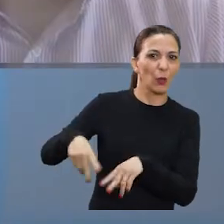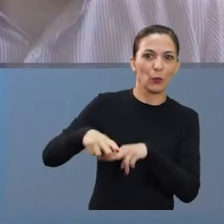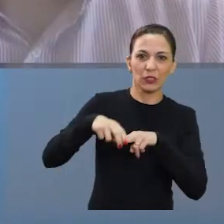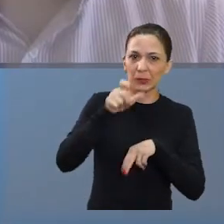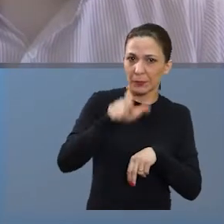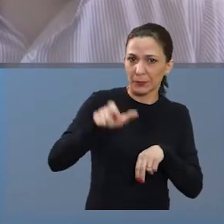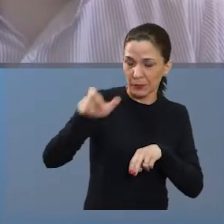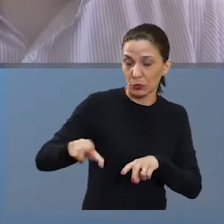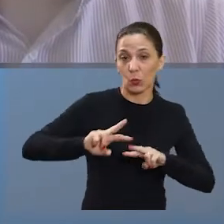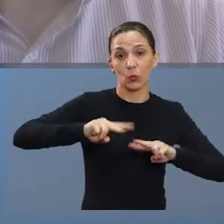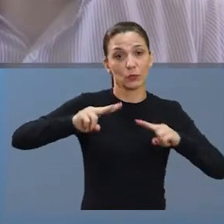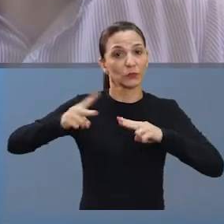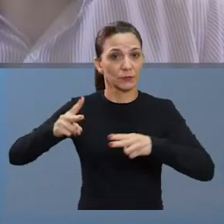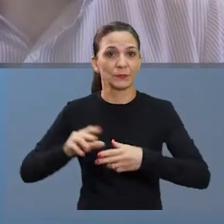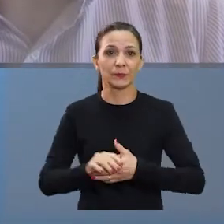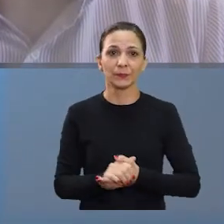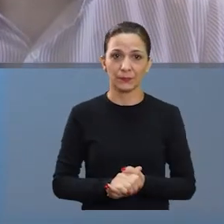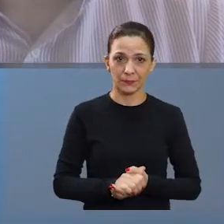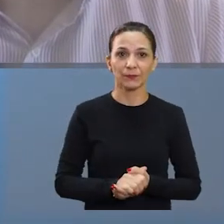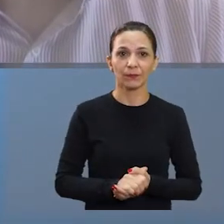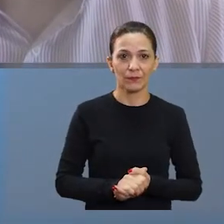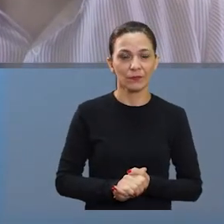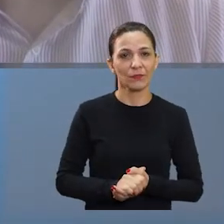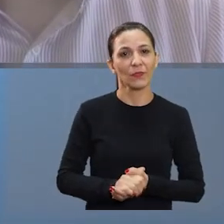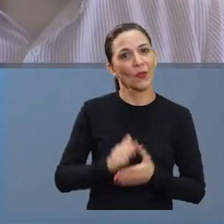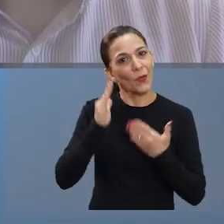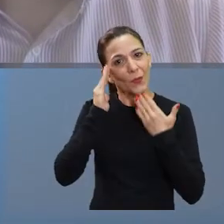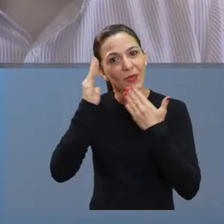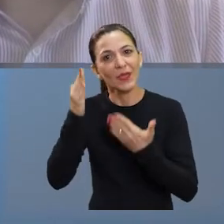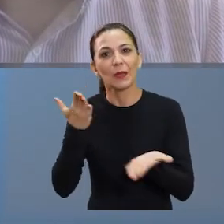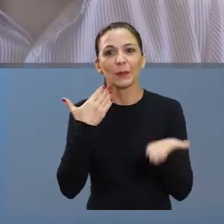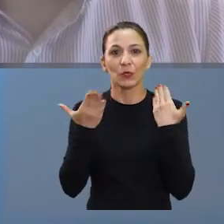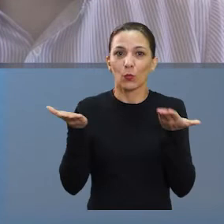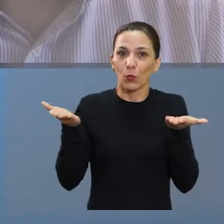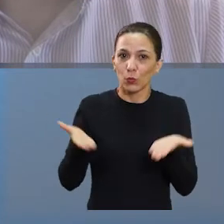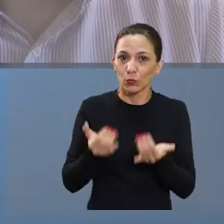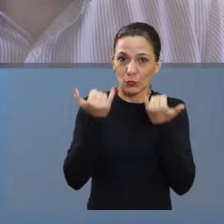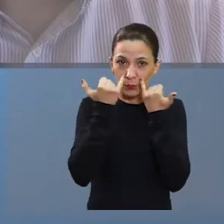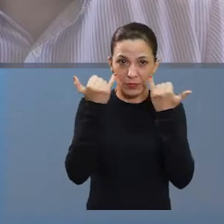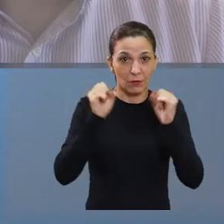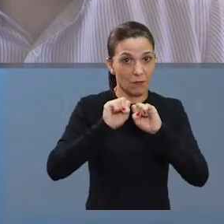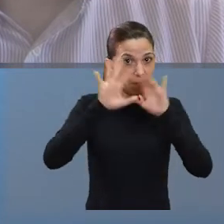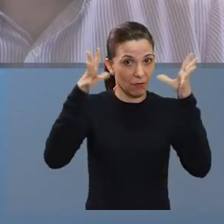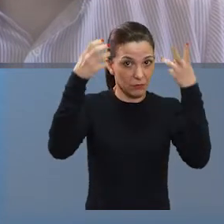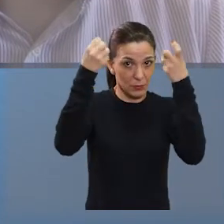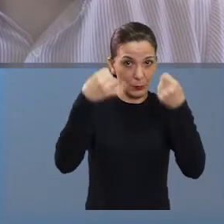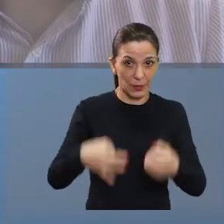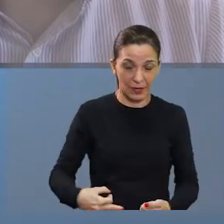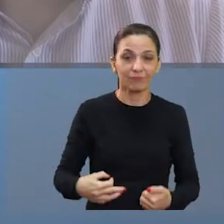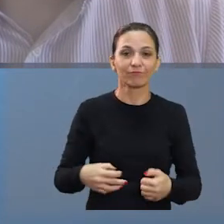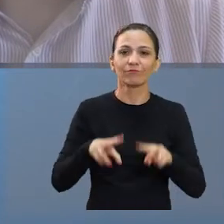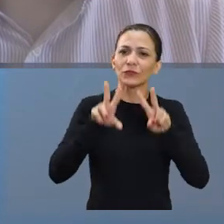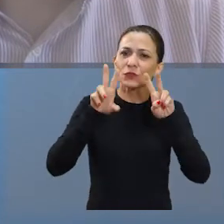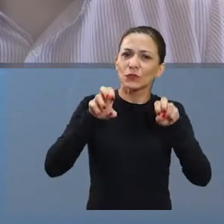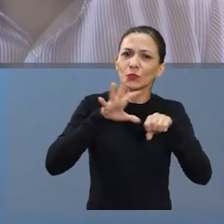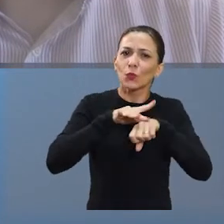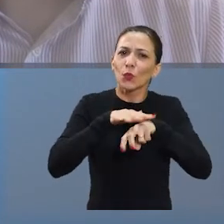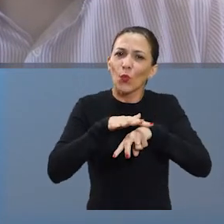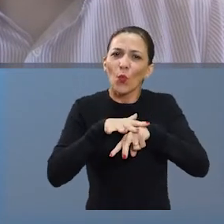pessoas. Entendi. Doutor Flávio, muito obrigada pela nossa conversa hoje. Acho que foi bastante esclarecedor. O